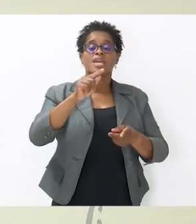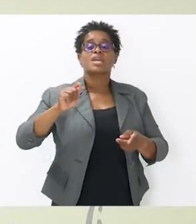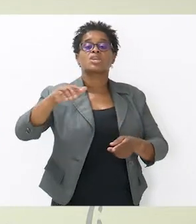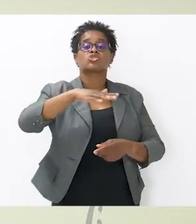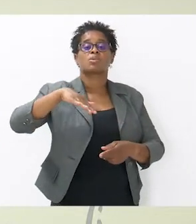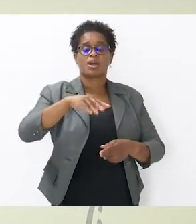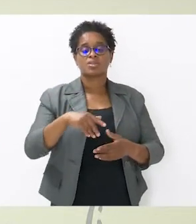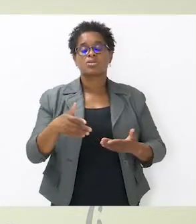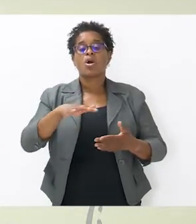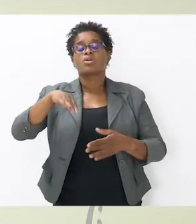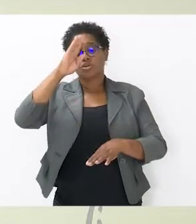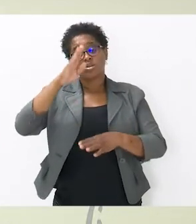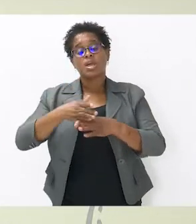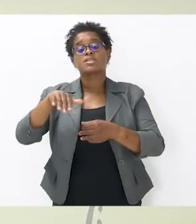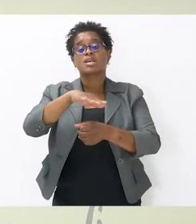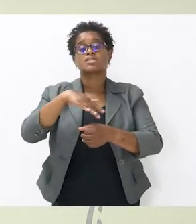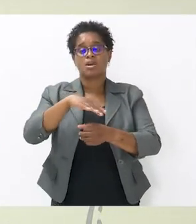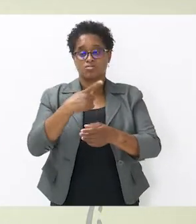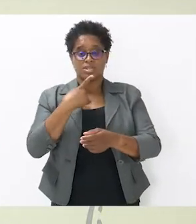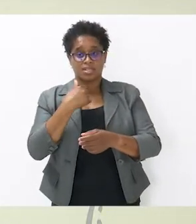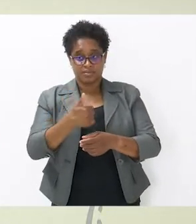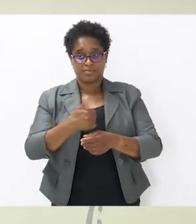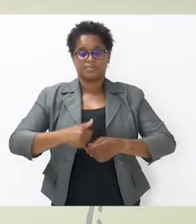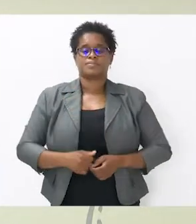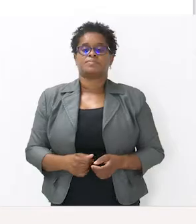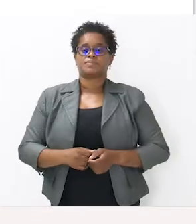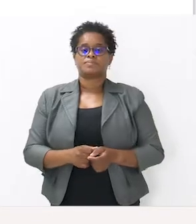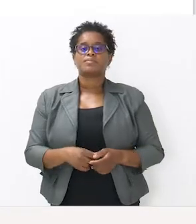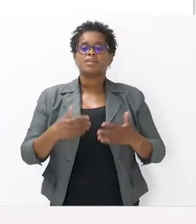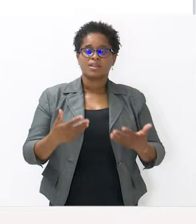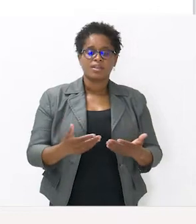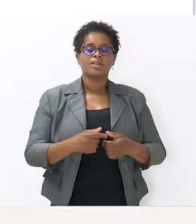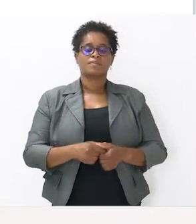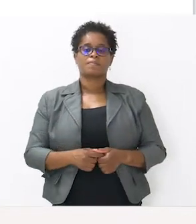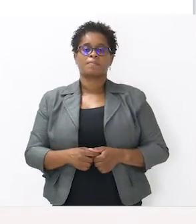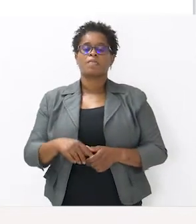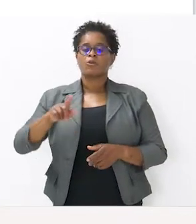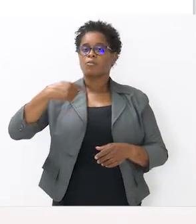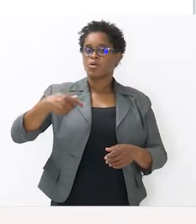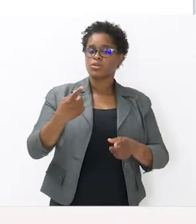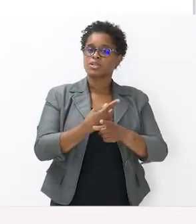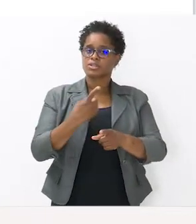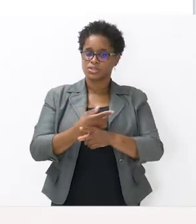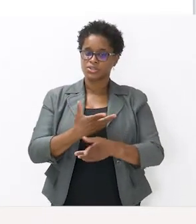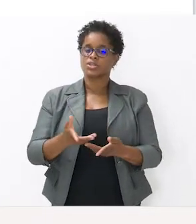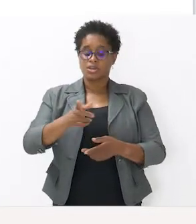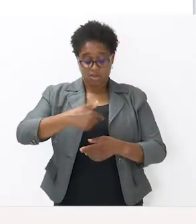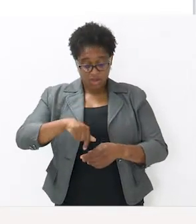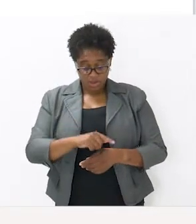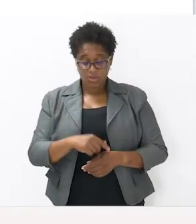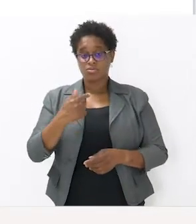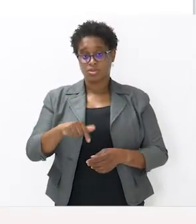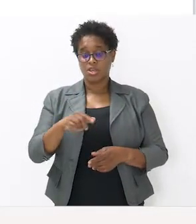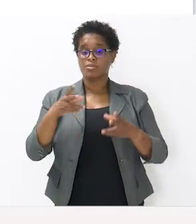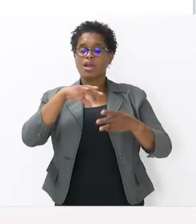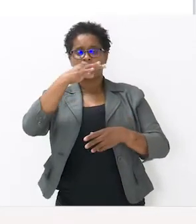onde desenrola a ação, certo? Muito bem. E ainda, Uma outra característica que nós temos são